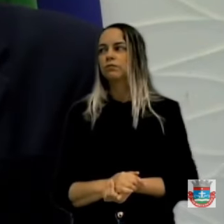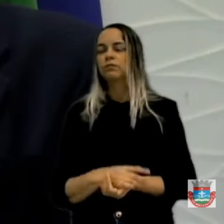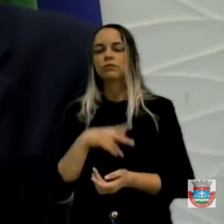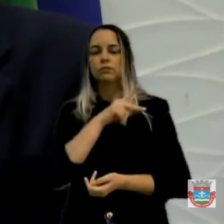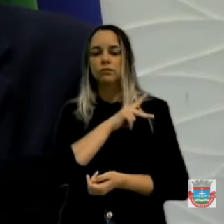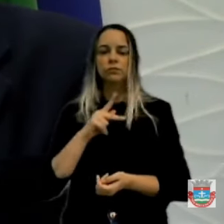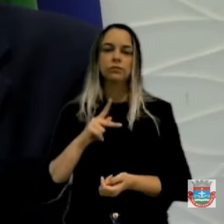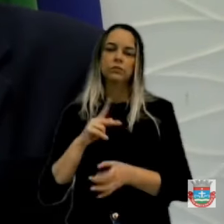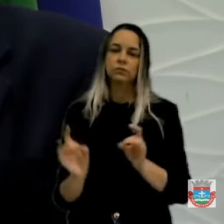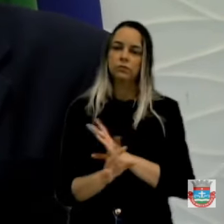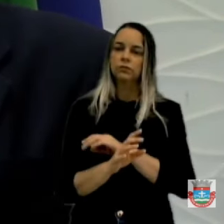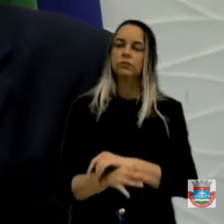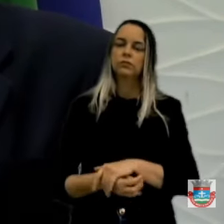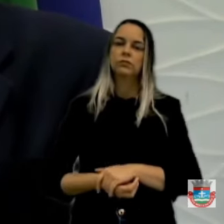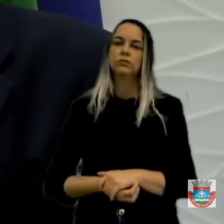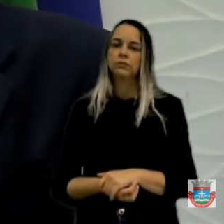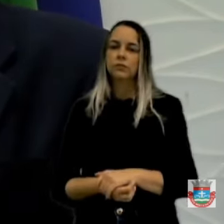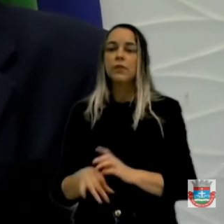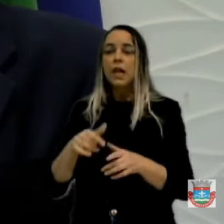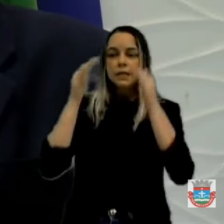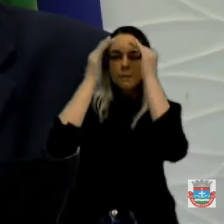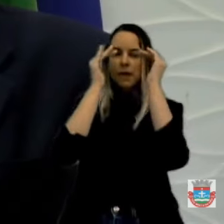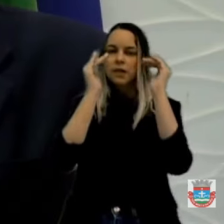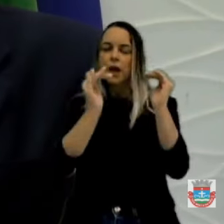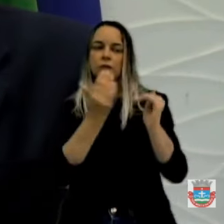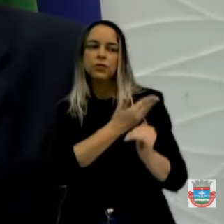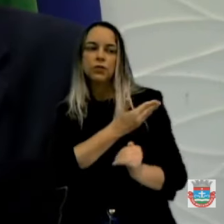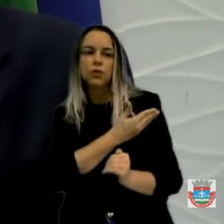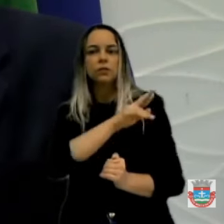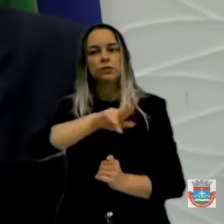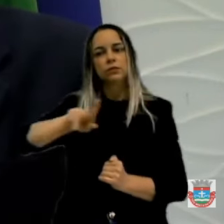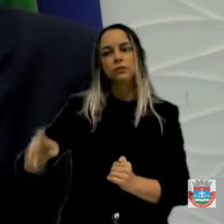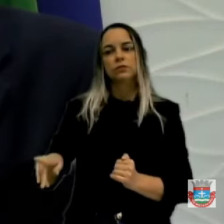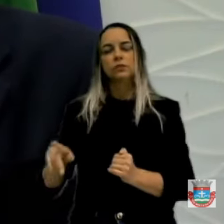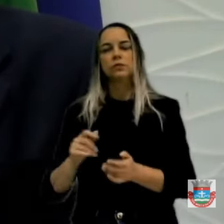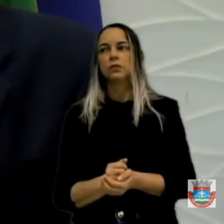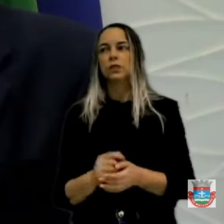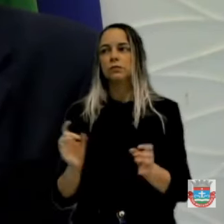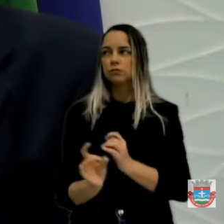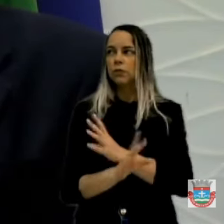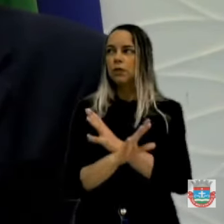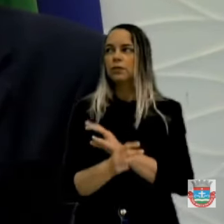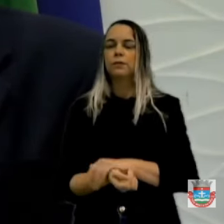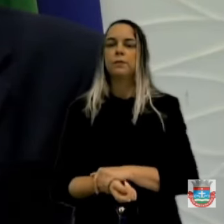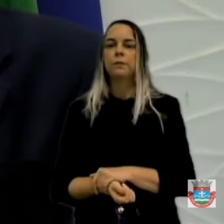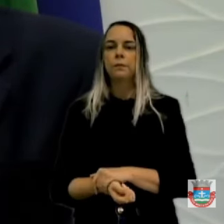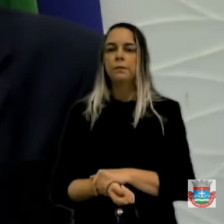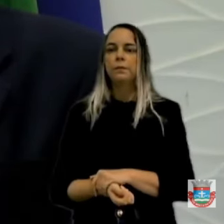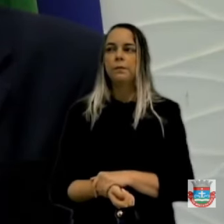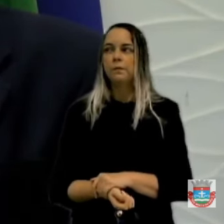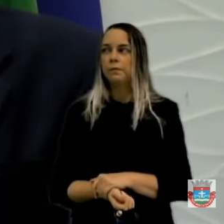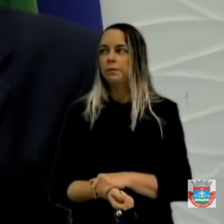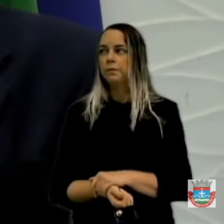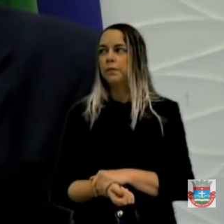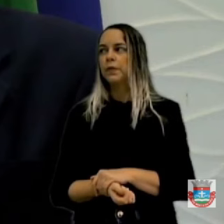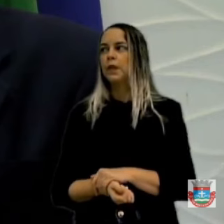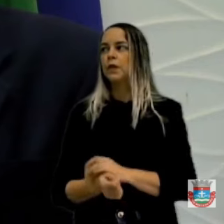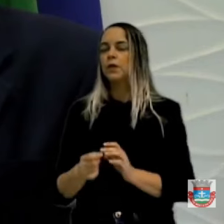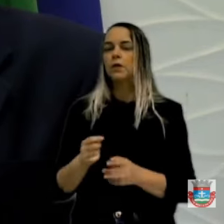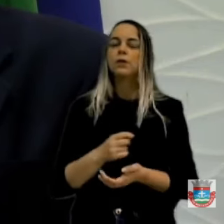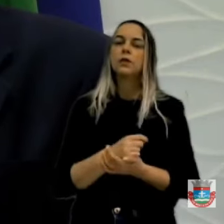vereador. Quando o senhor começar a respeitar os colegas, o senhor volta para a tribuna de outra vez, tá bom? Está encerrado. Cara lisa aqui não tem ninguém não. O vereador que tem que